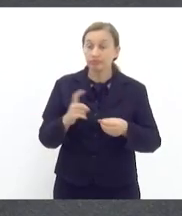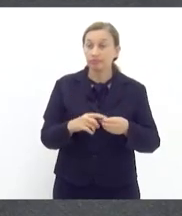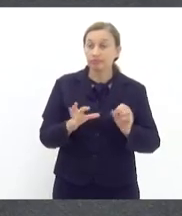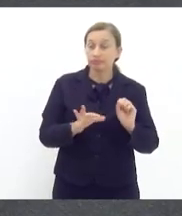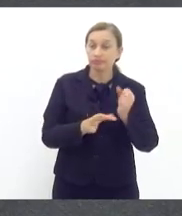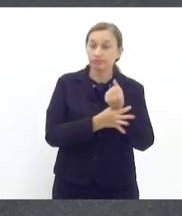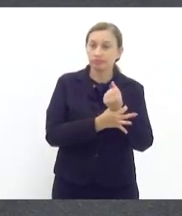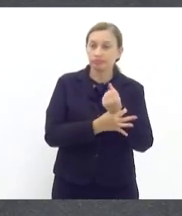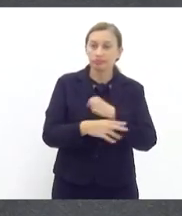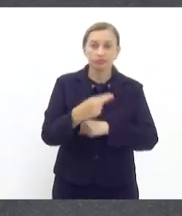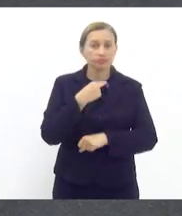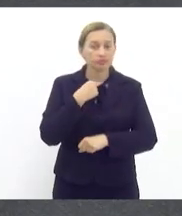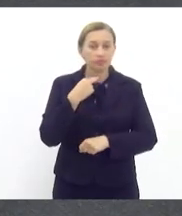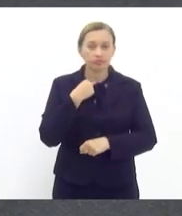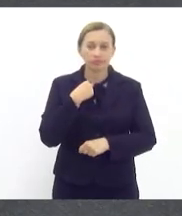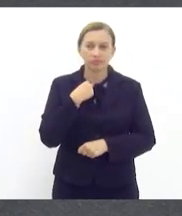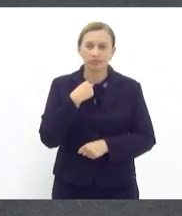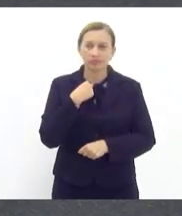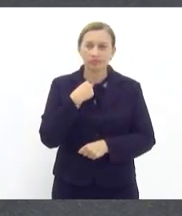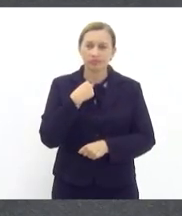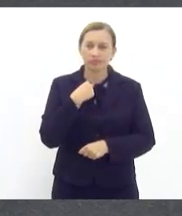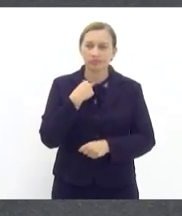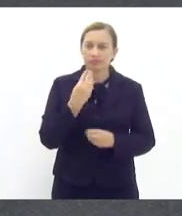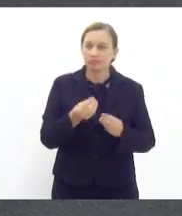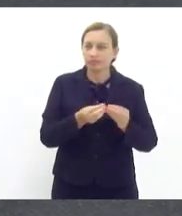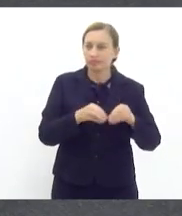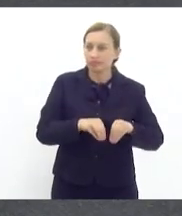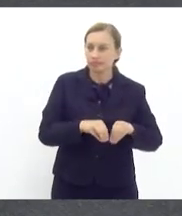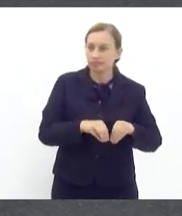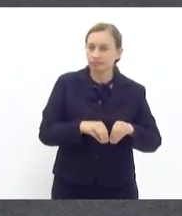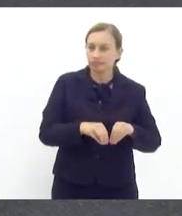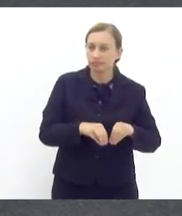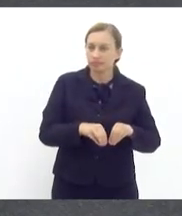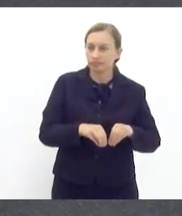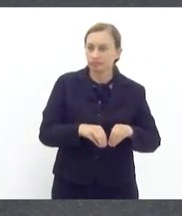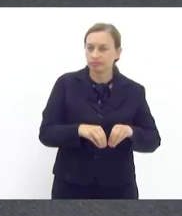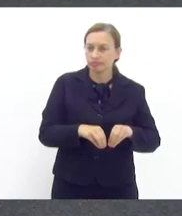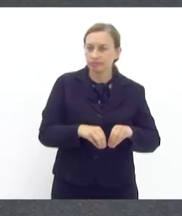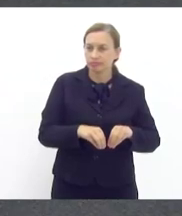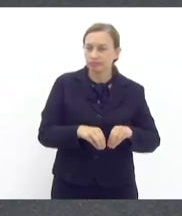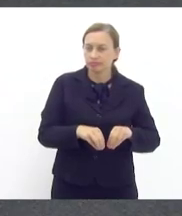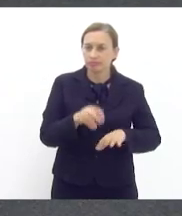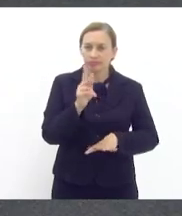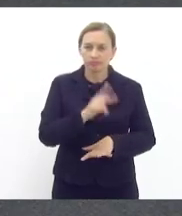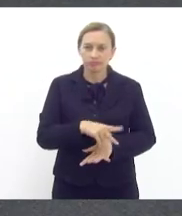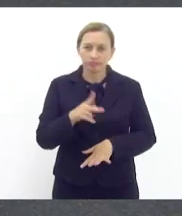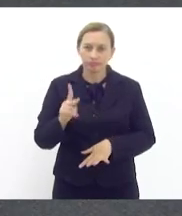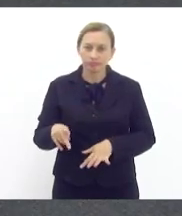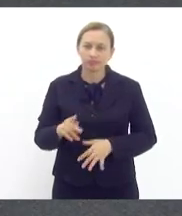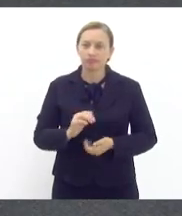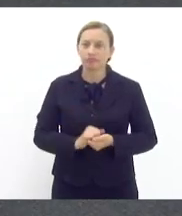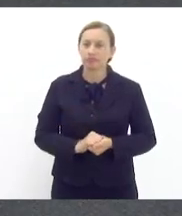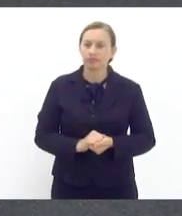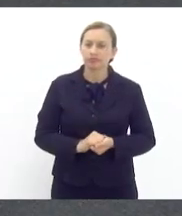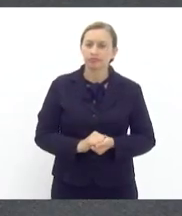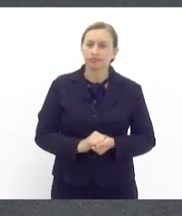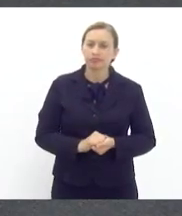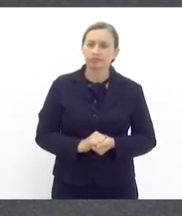não pode ser capaz de ferir a autonomia de educadores e educadoras a